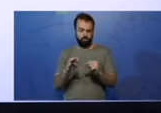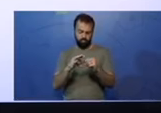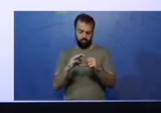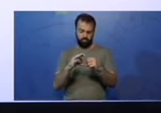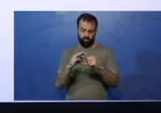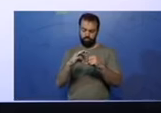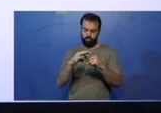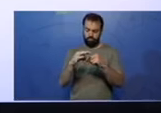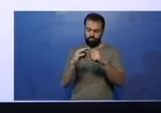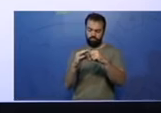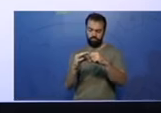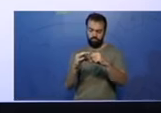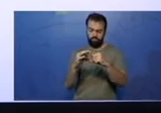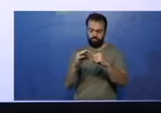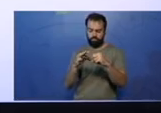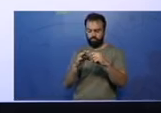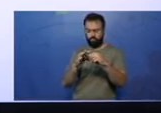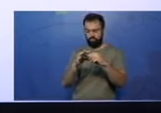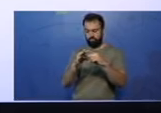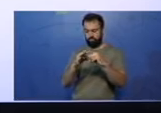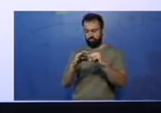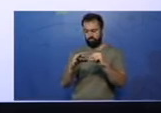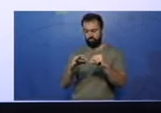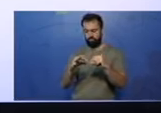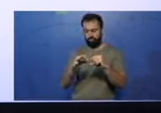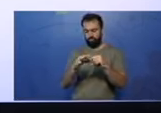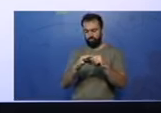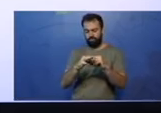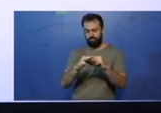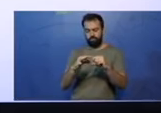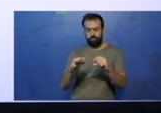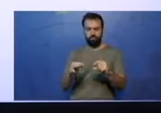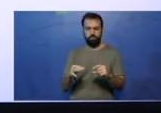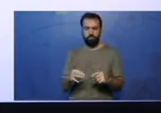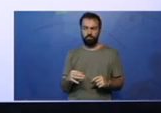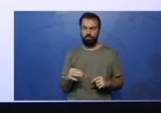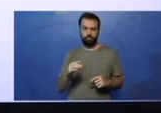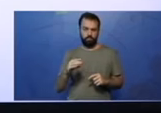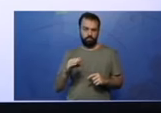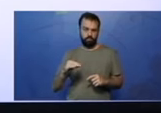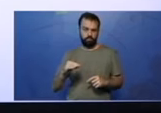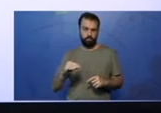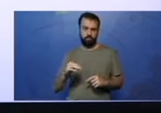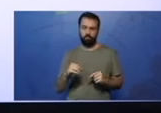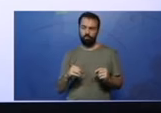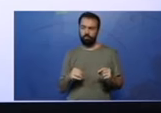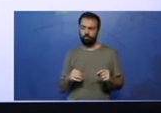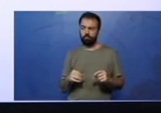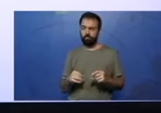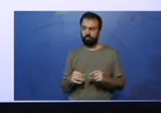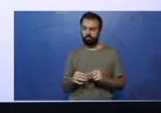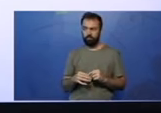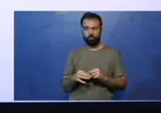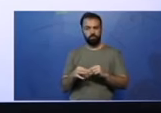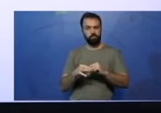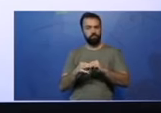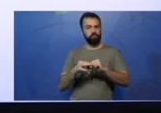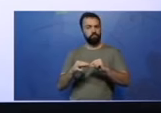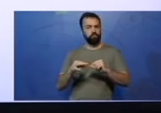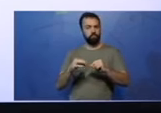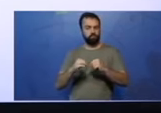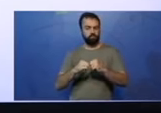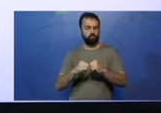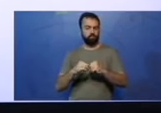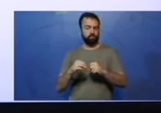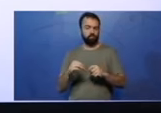menor atração entre elas. E o fato dela apresentar essa pequena atração permite